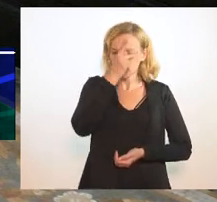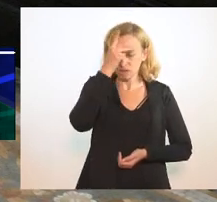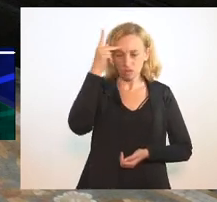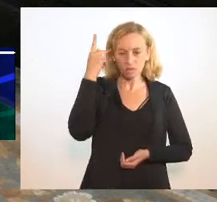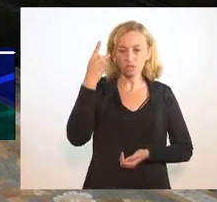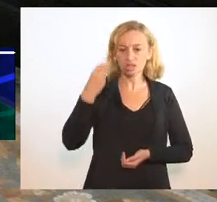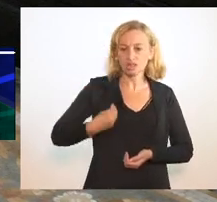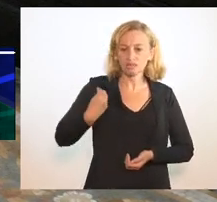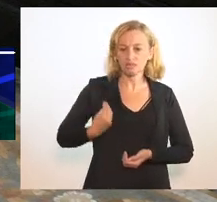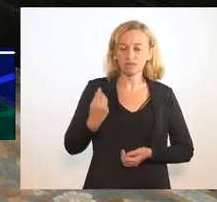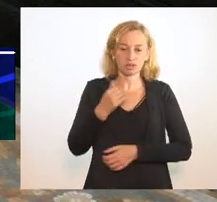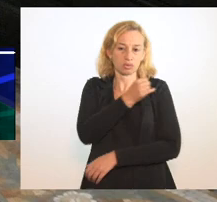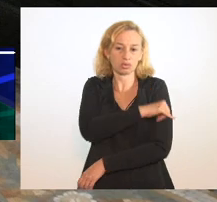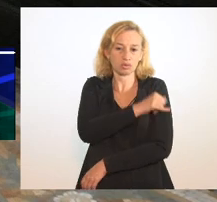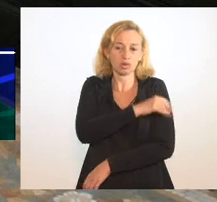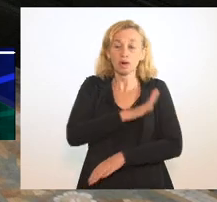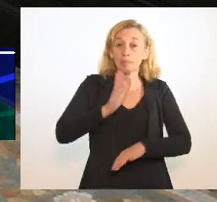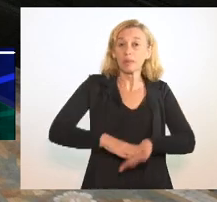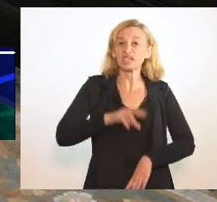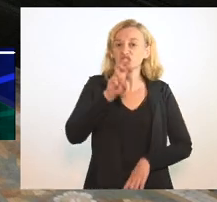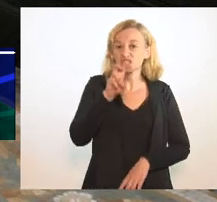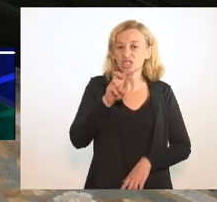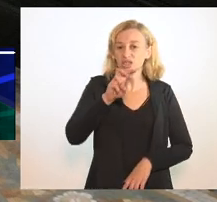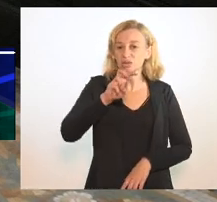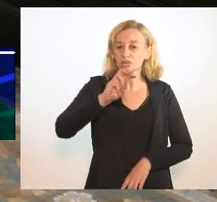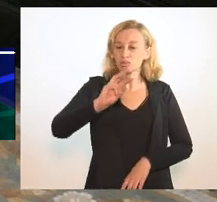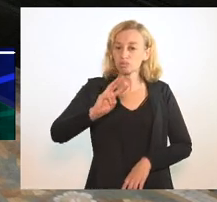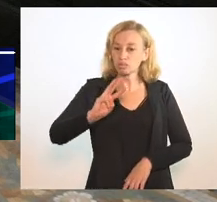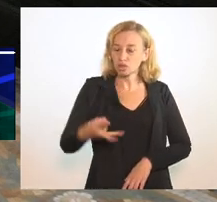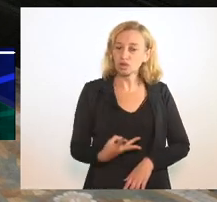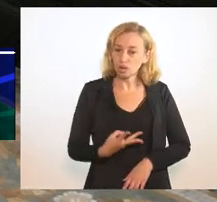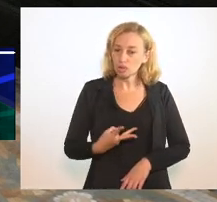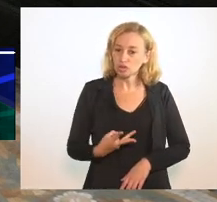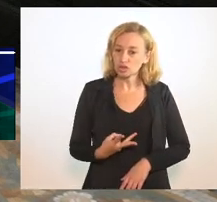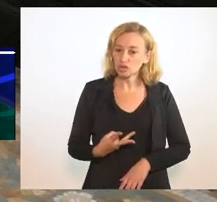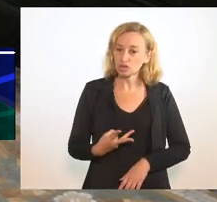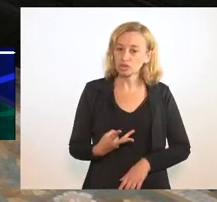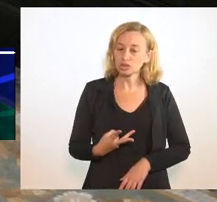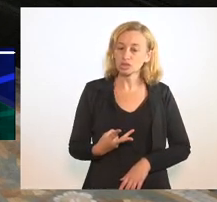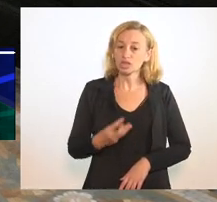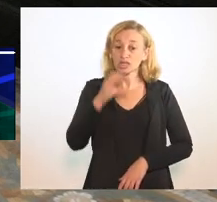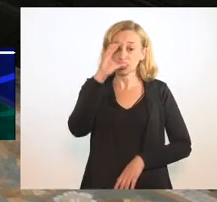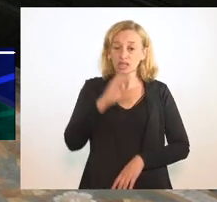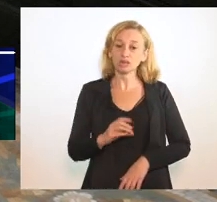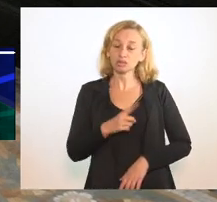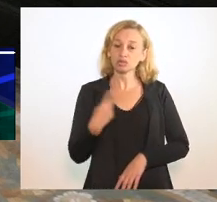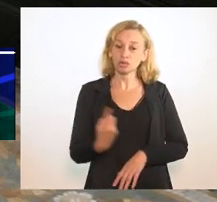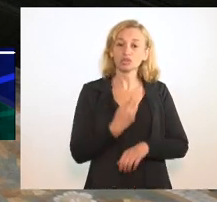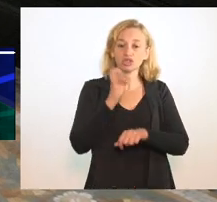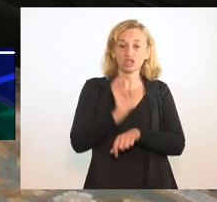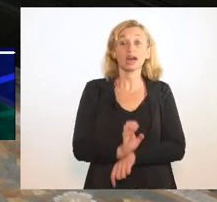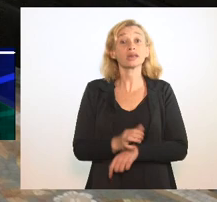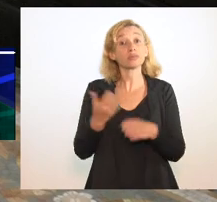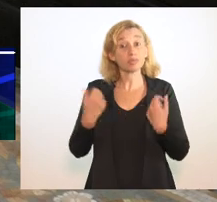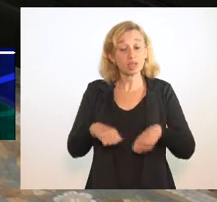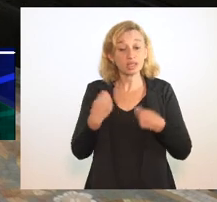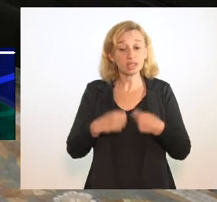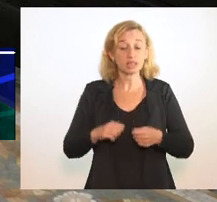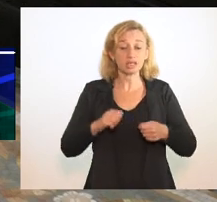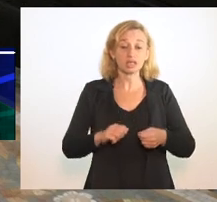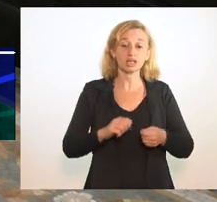mais, nada menos do que mais de 5 milhões de cidadãos do nosso Estado precisam do